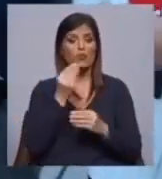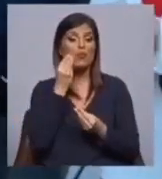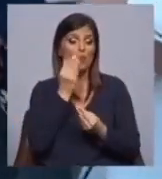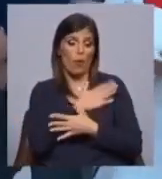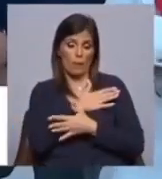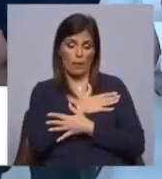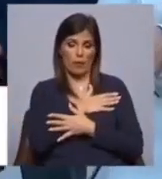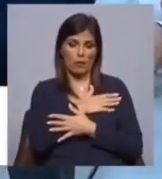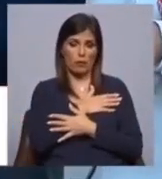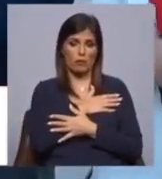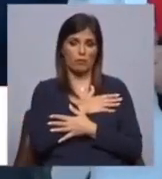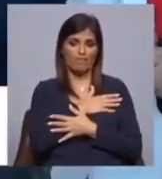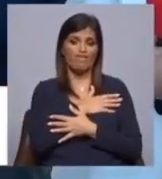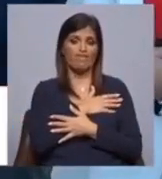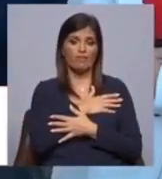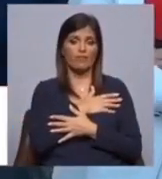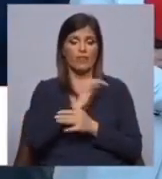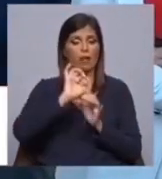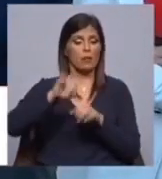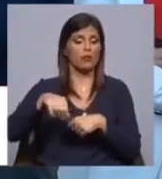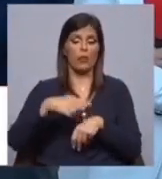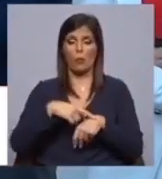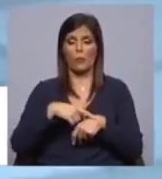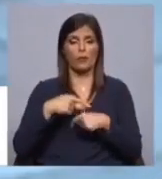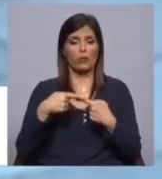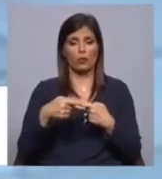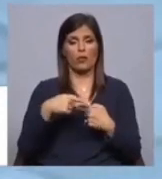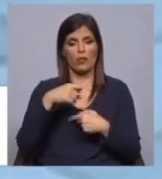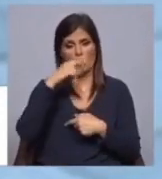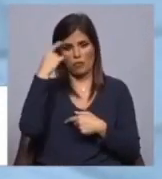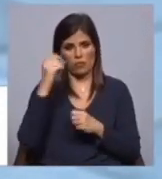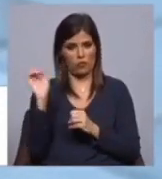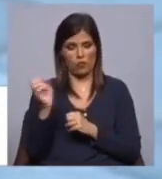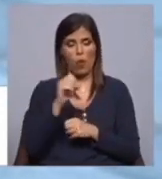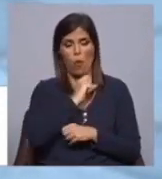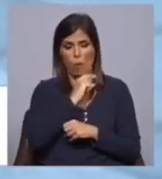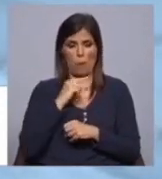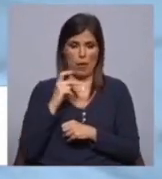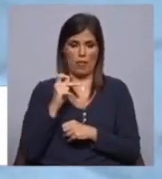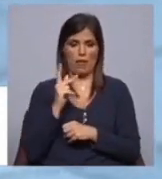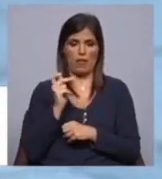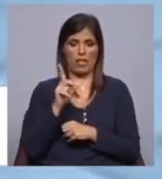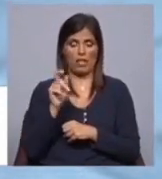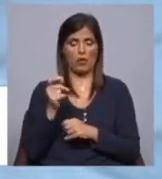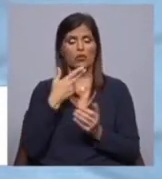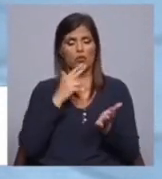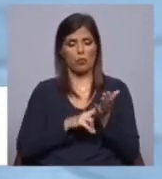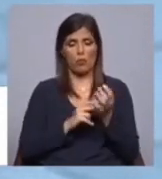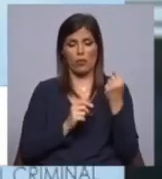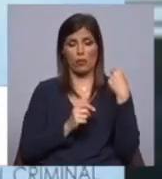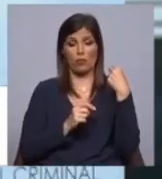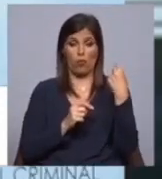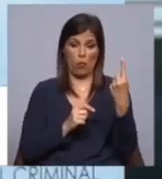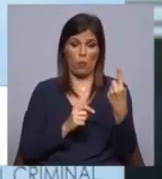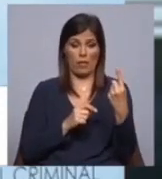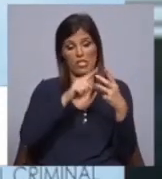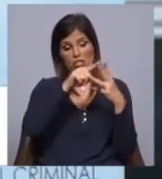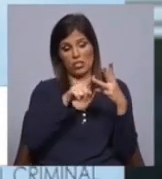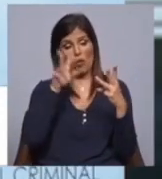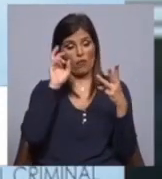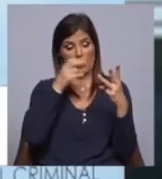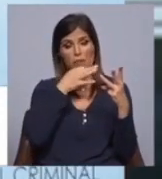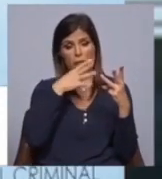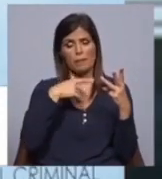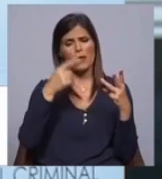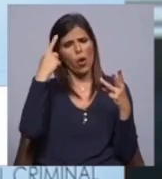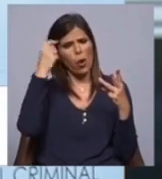é, não abandonou neste momento difícil. Pois é, isto não se dá, tem que se dar a mão ao amigo, pá. Uma das três testemunhas ouvidas esta manhã diz até compreender o